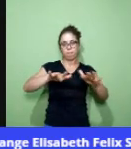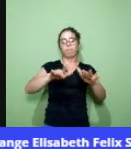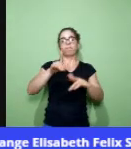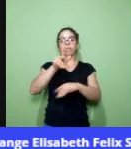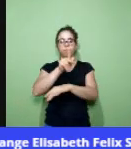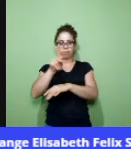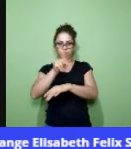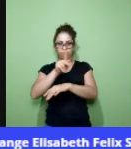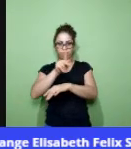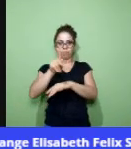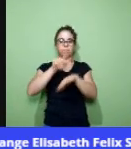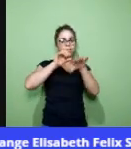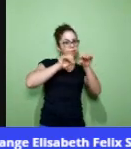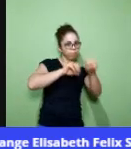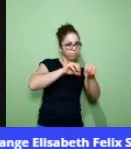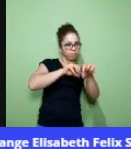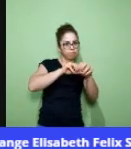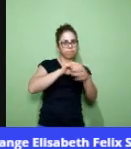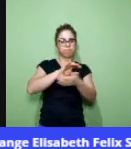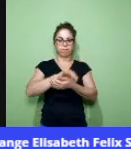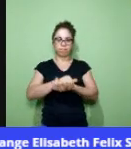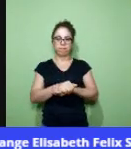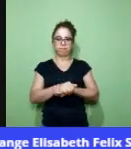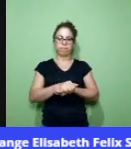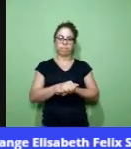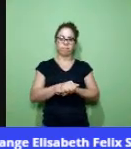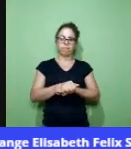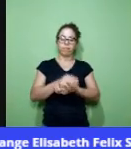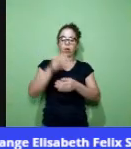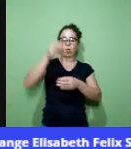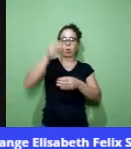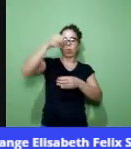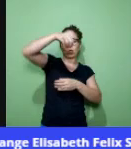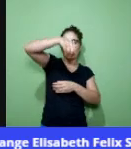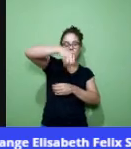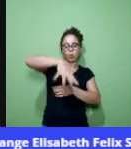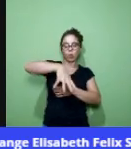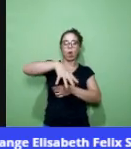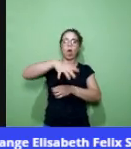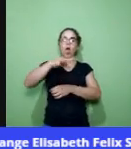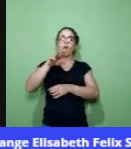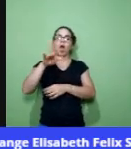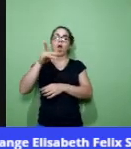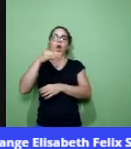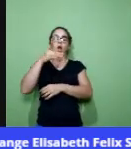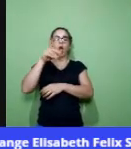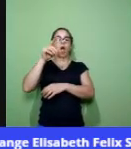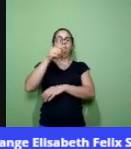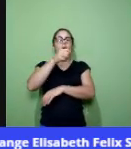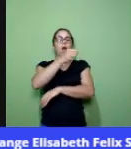madeira, aí ele é texturizado, né? Então a professora vai trabalhar com ele lá,